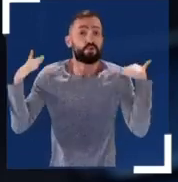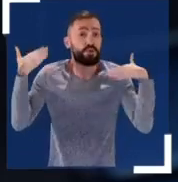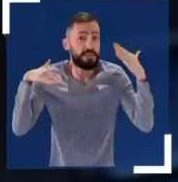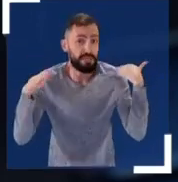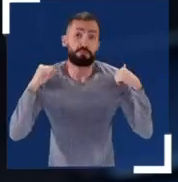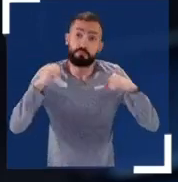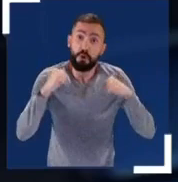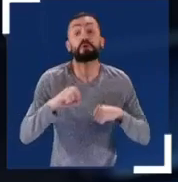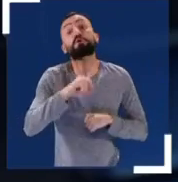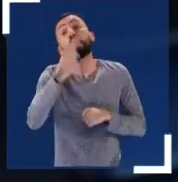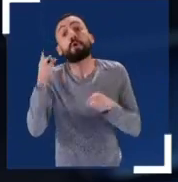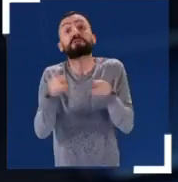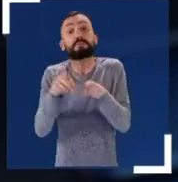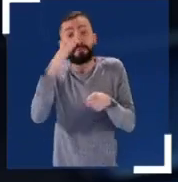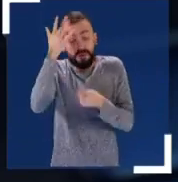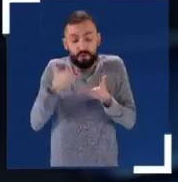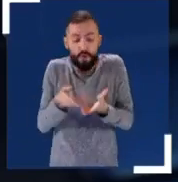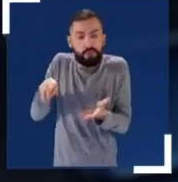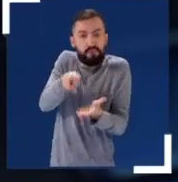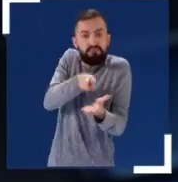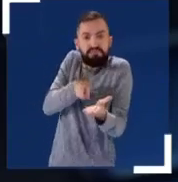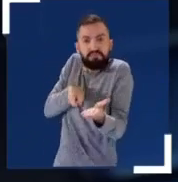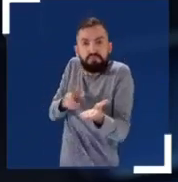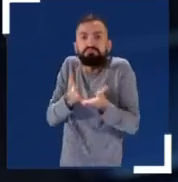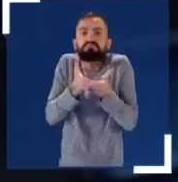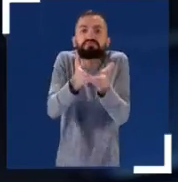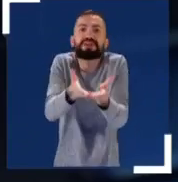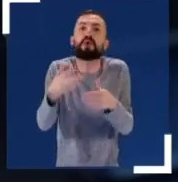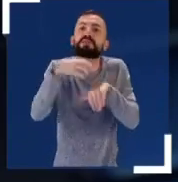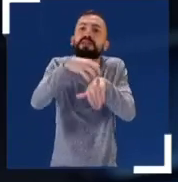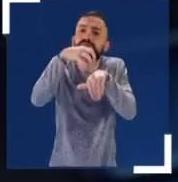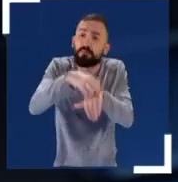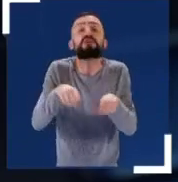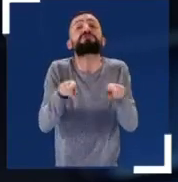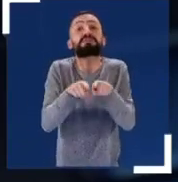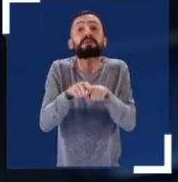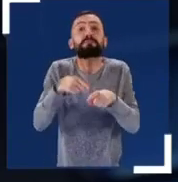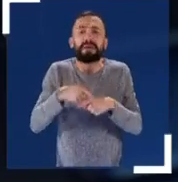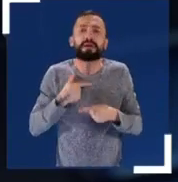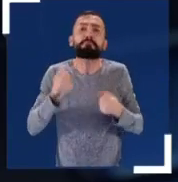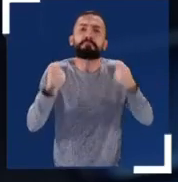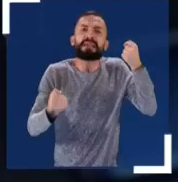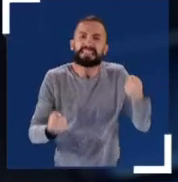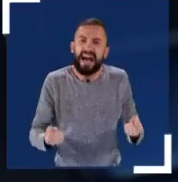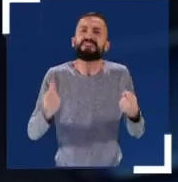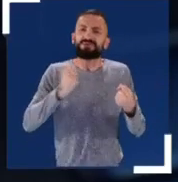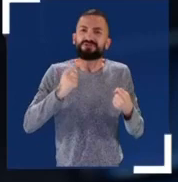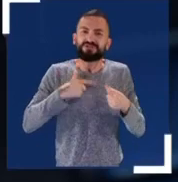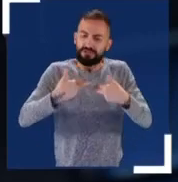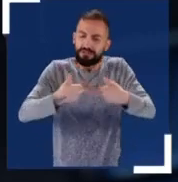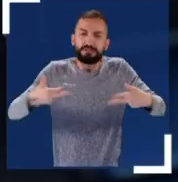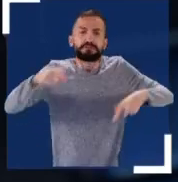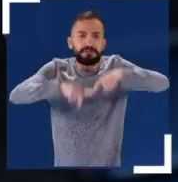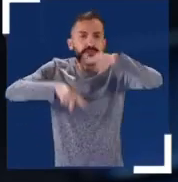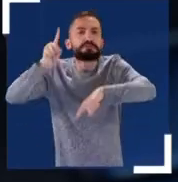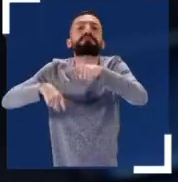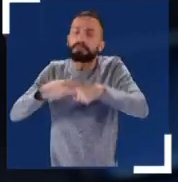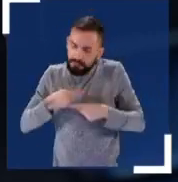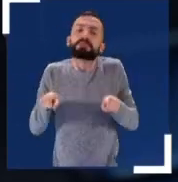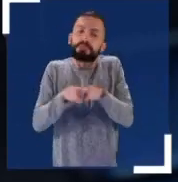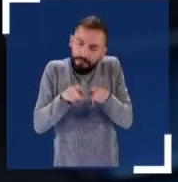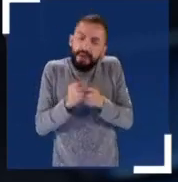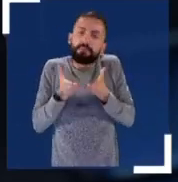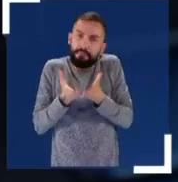para transporte de passageiros e, obviamente, o transporte de carga. E a Sabesp terá sempre um papel predominante no campo